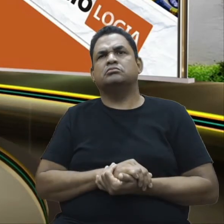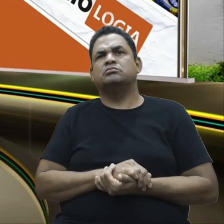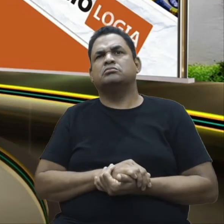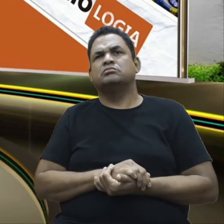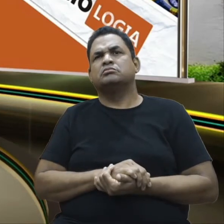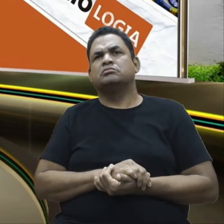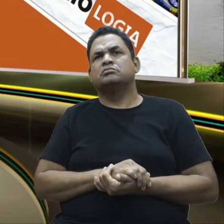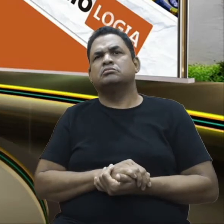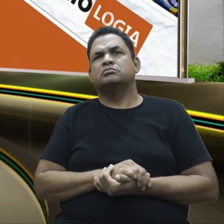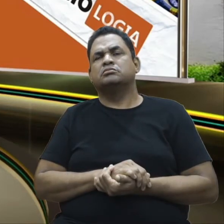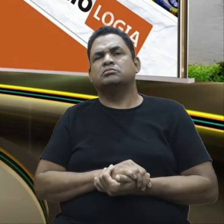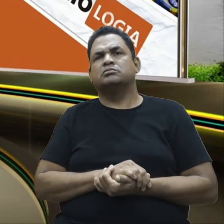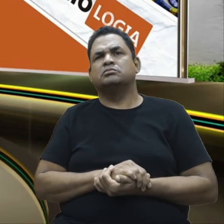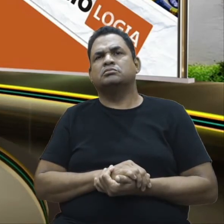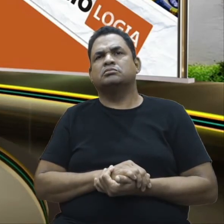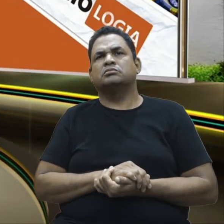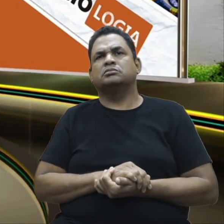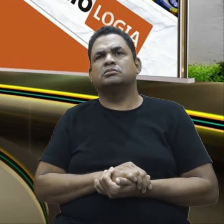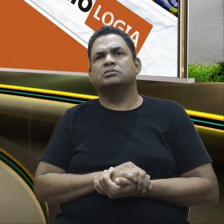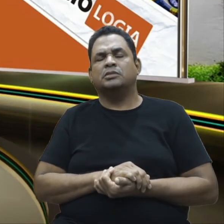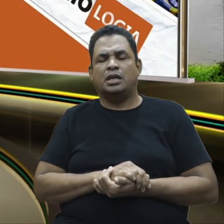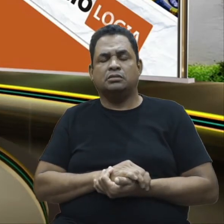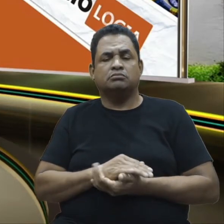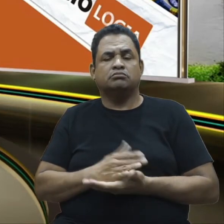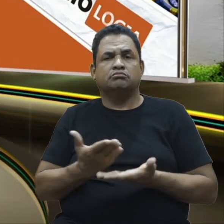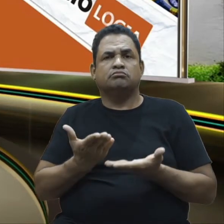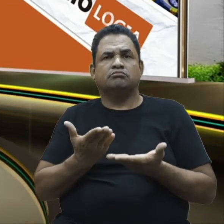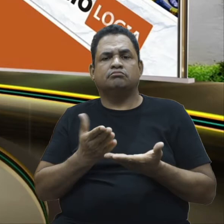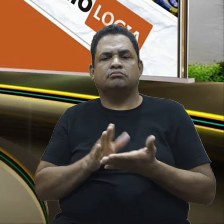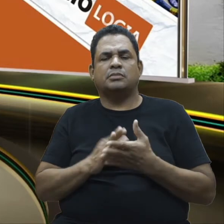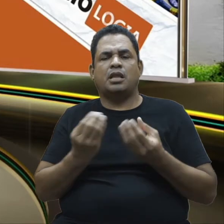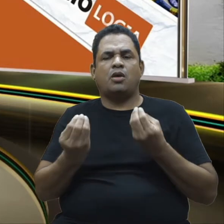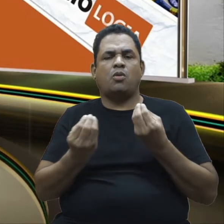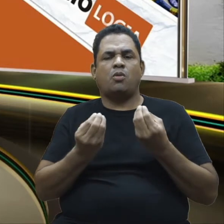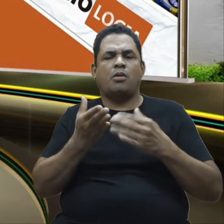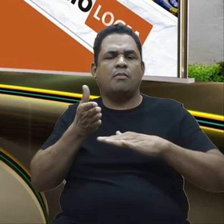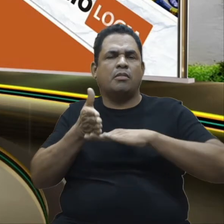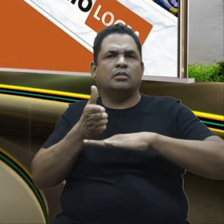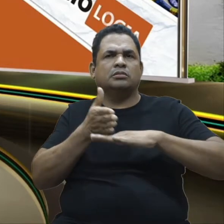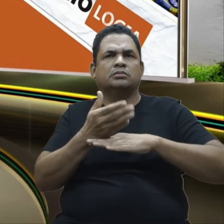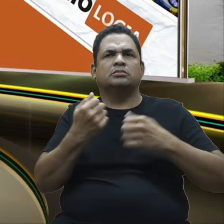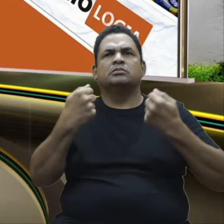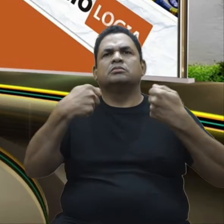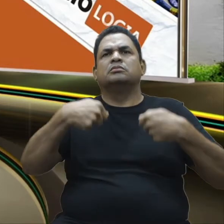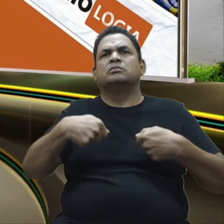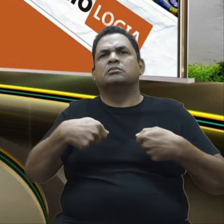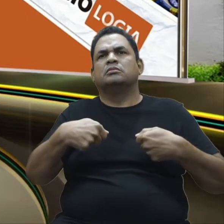foi conquista. Então, a nossa forma de participação, ela pode ser